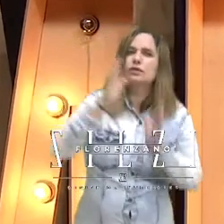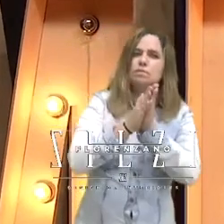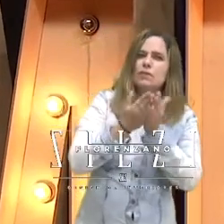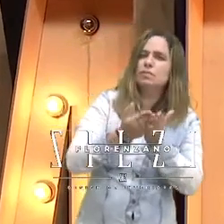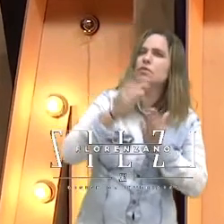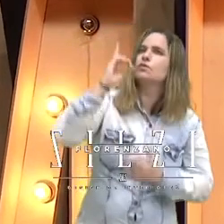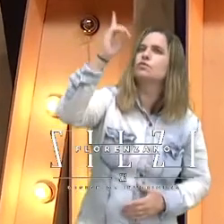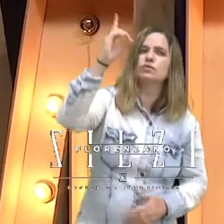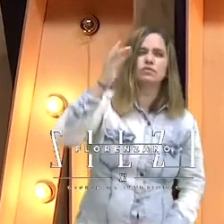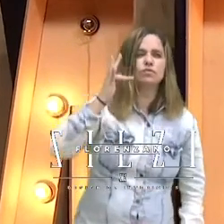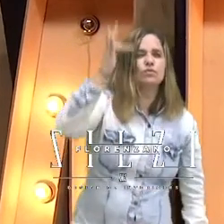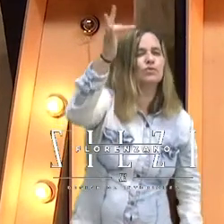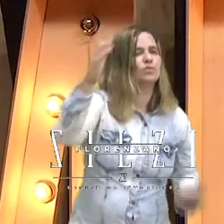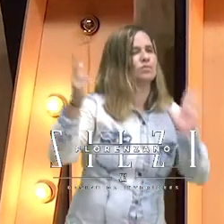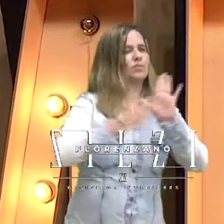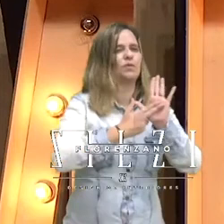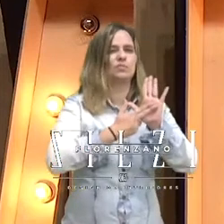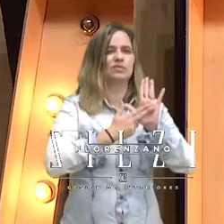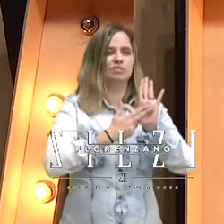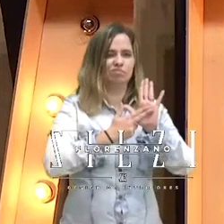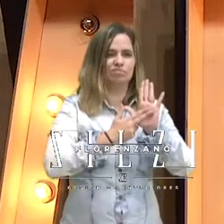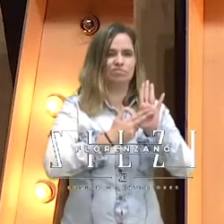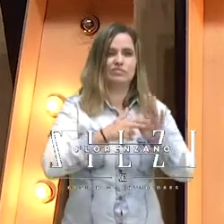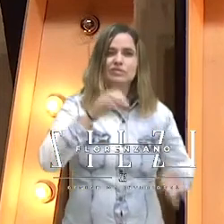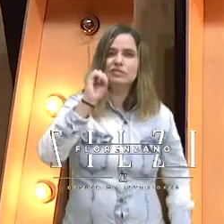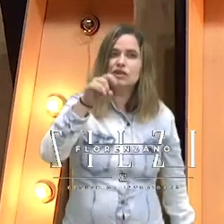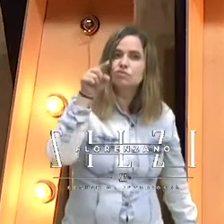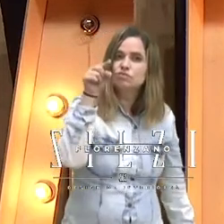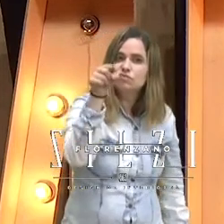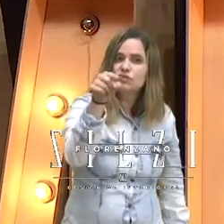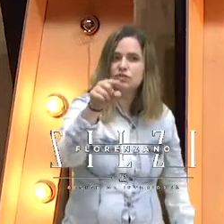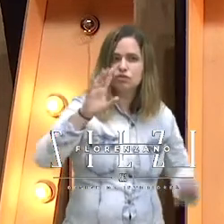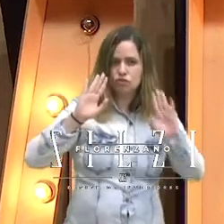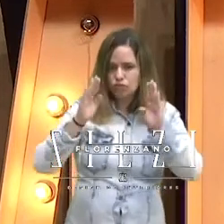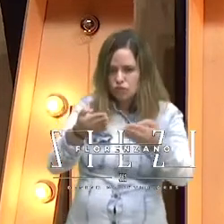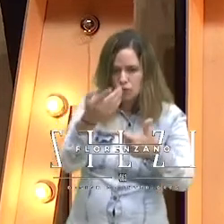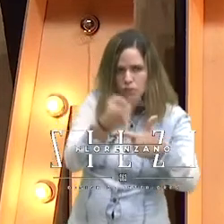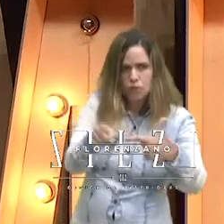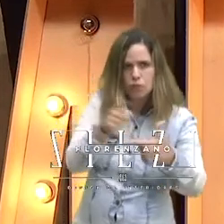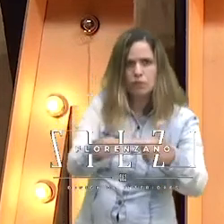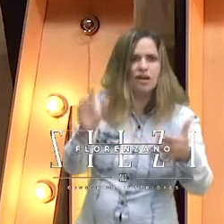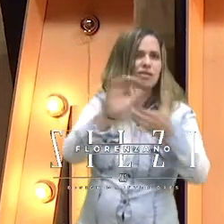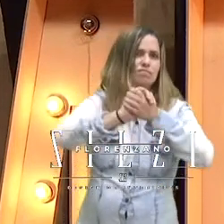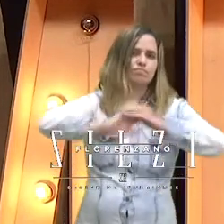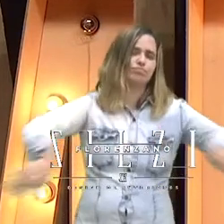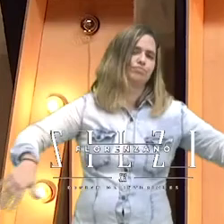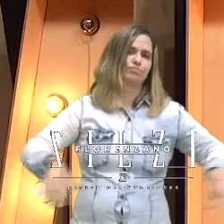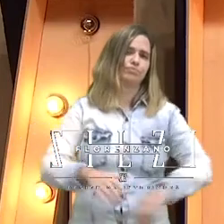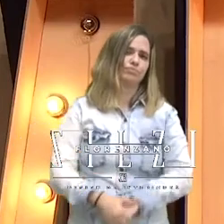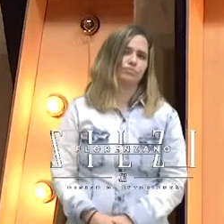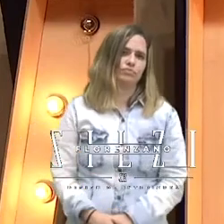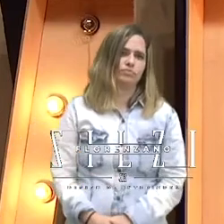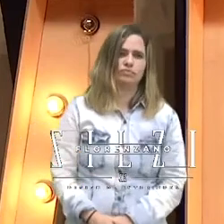basear no momento que você vive, você desiste do seu casamento, você desiste de um filho, você desiste de uma filha, você